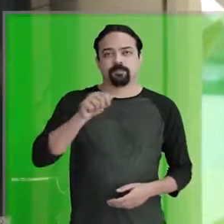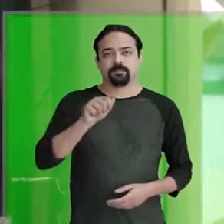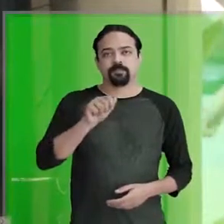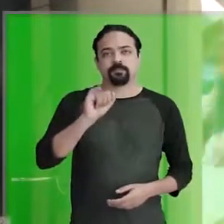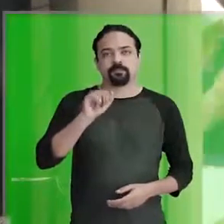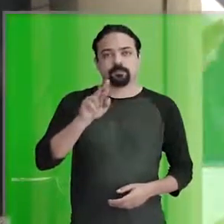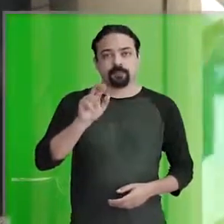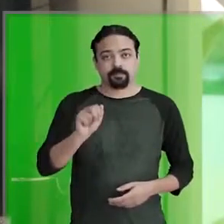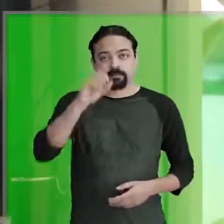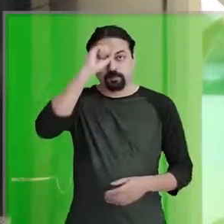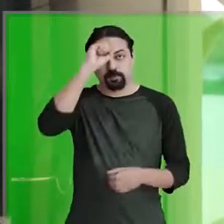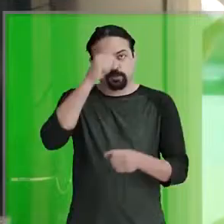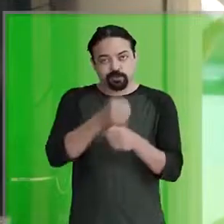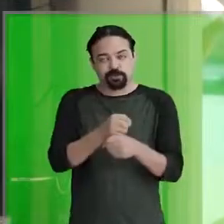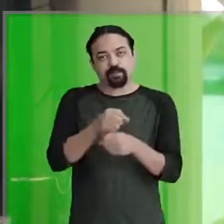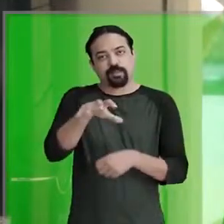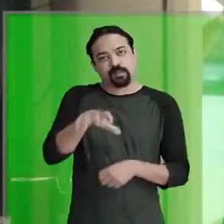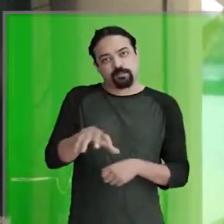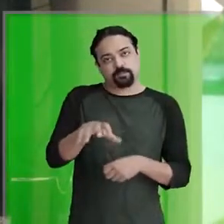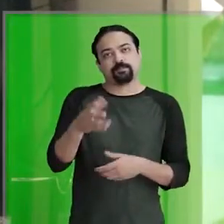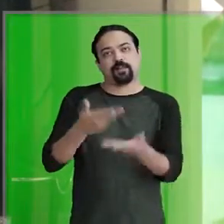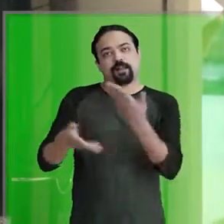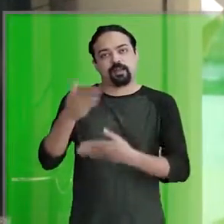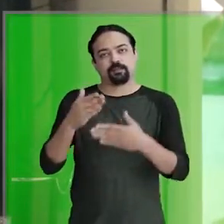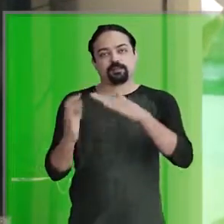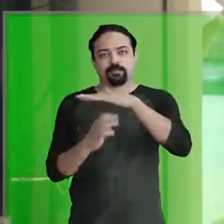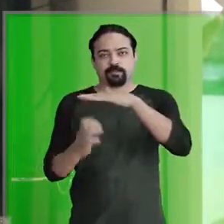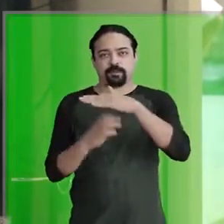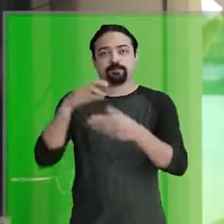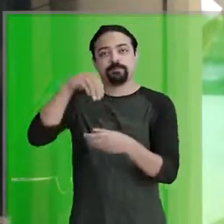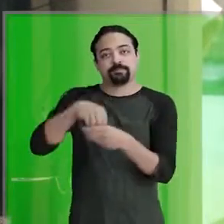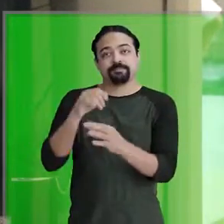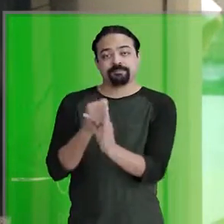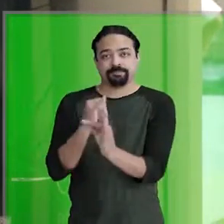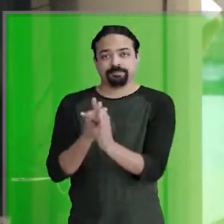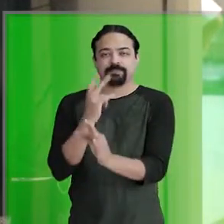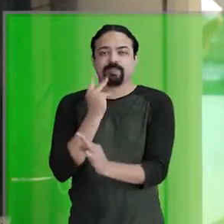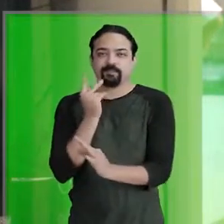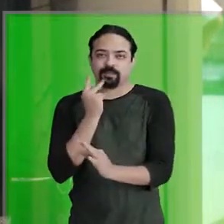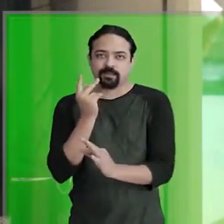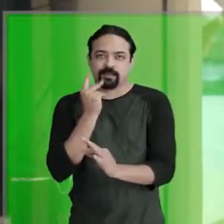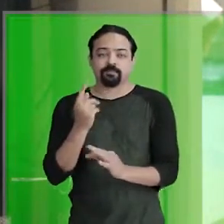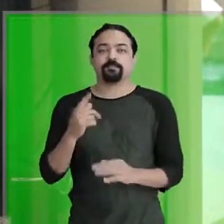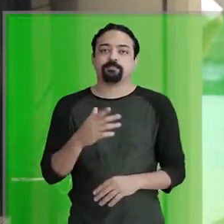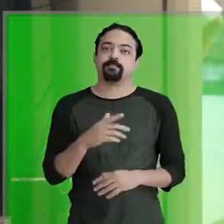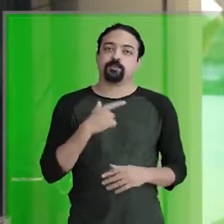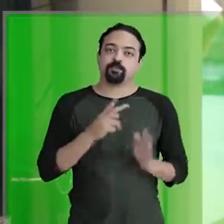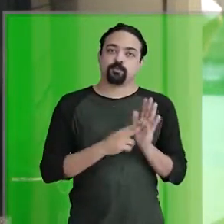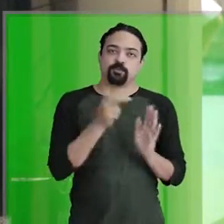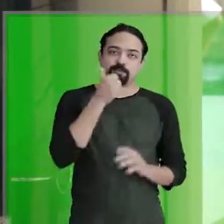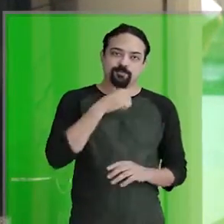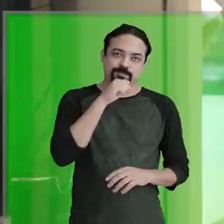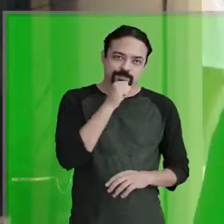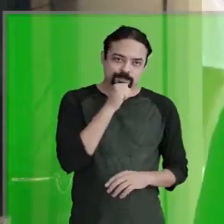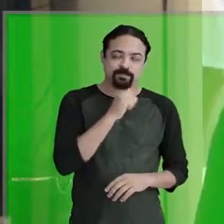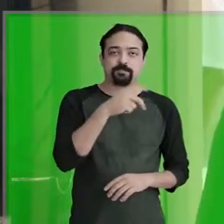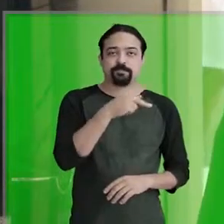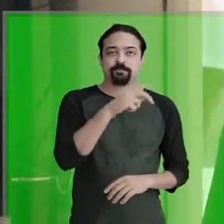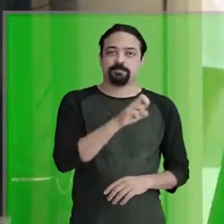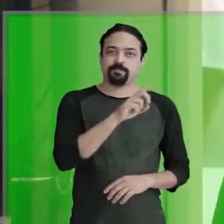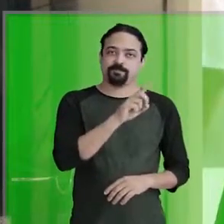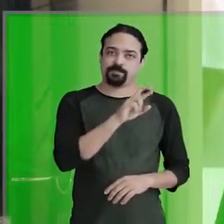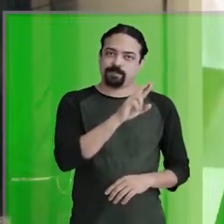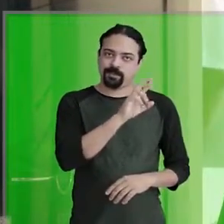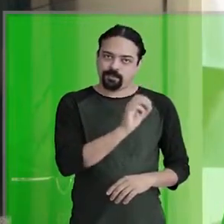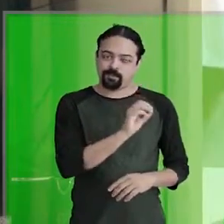Meu nome é Maíra, eu sou chefe de departamento de relações empresariais aqui do Campus Fortaleza, mãe do Pedro e do Davi. No